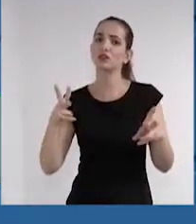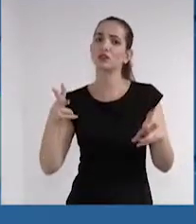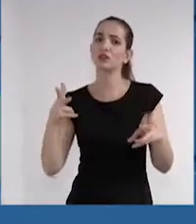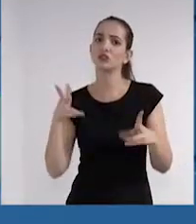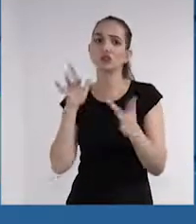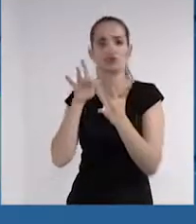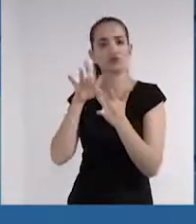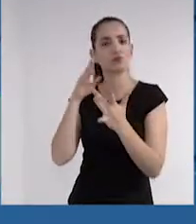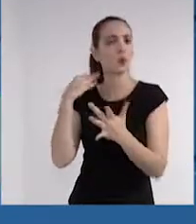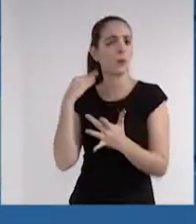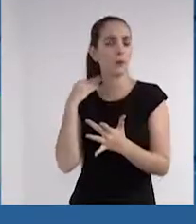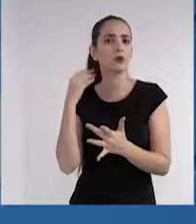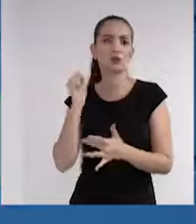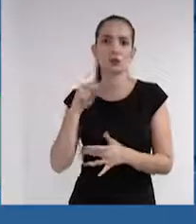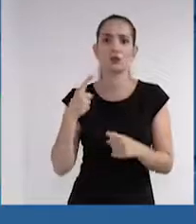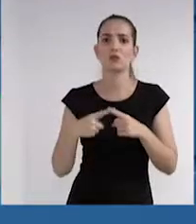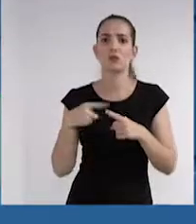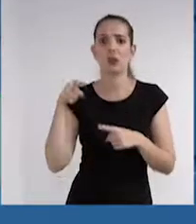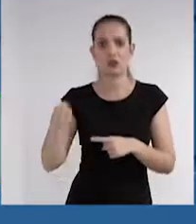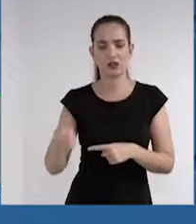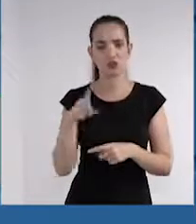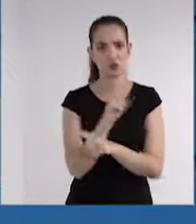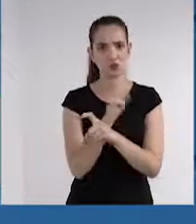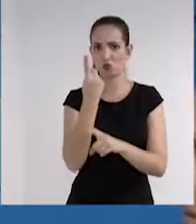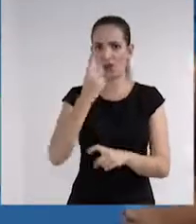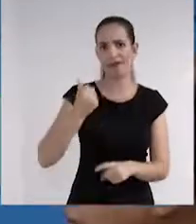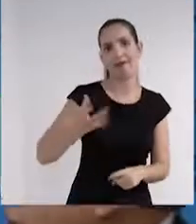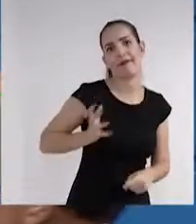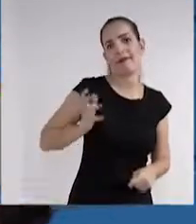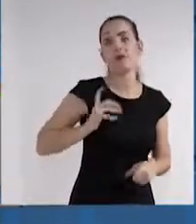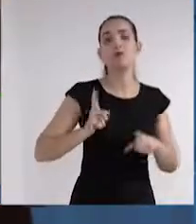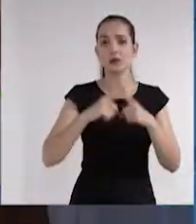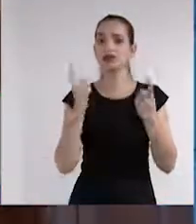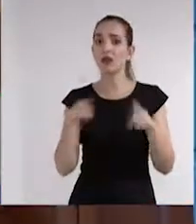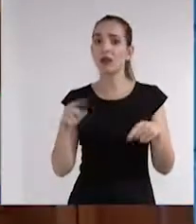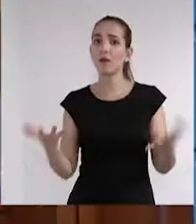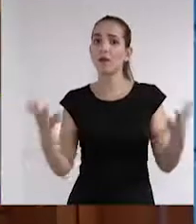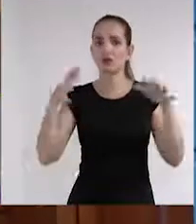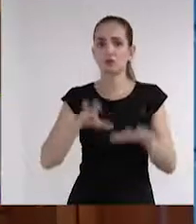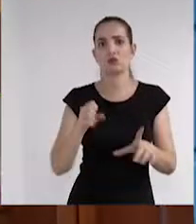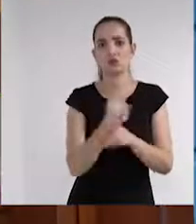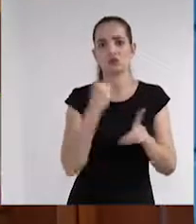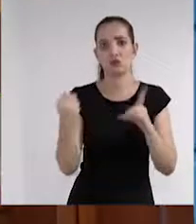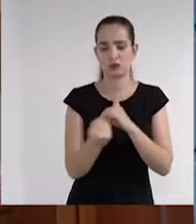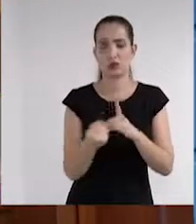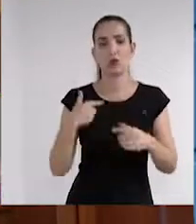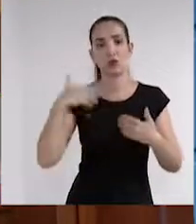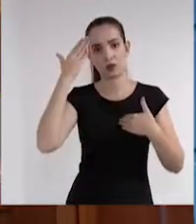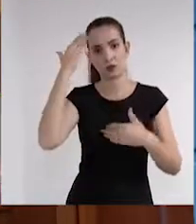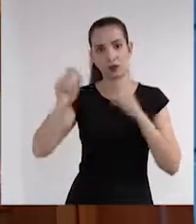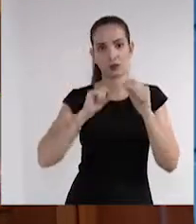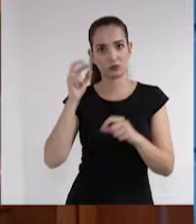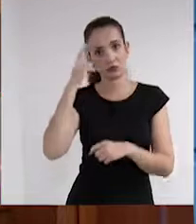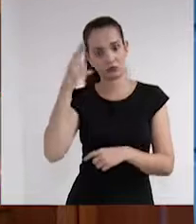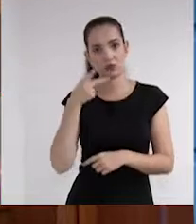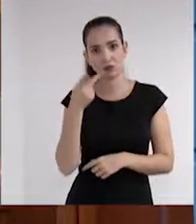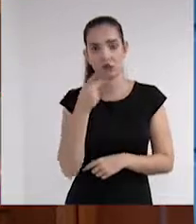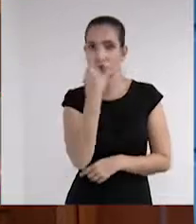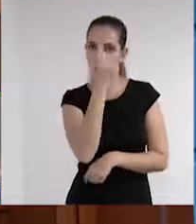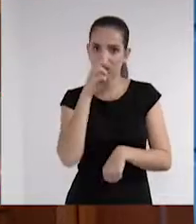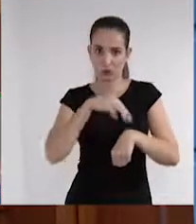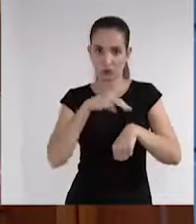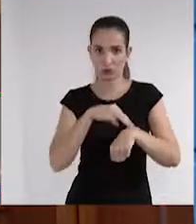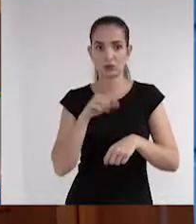Porque ali não é para ficar rico, ali é para promover a inclusão social. Agradeço a parte de vocês, que vou concluir, senhor presidente. 1 minuto no máximo